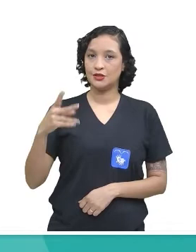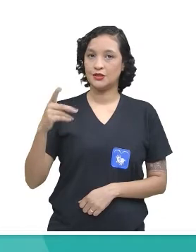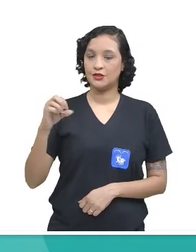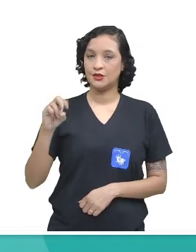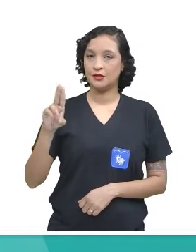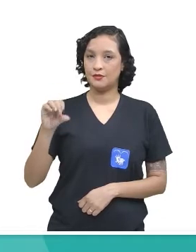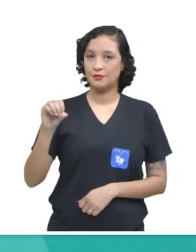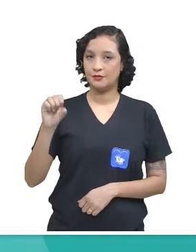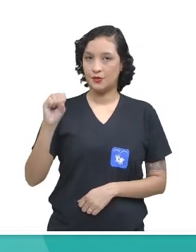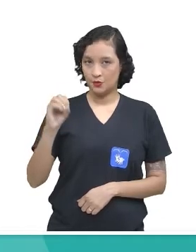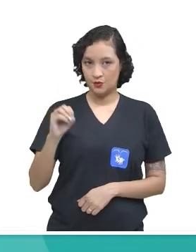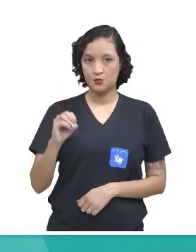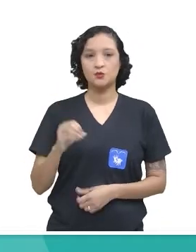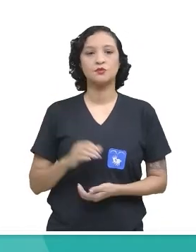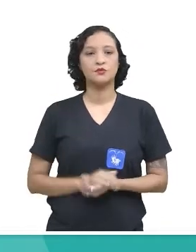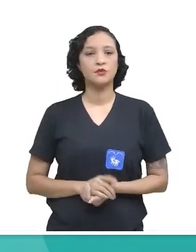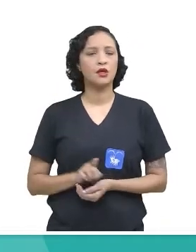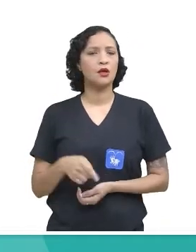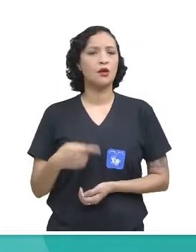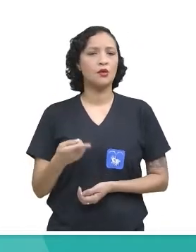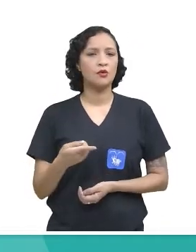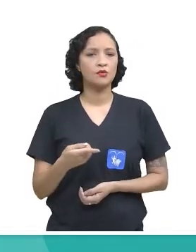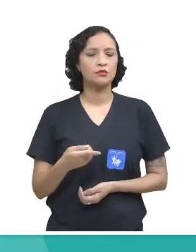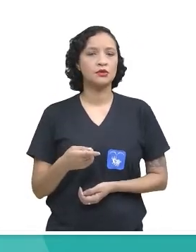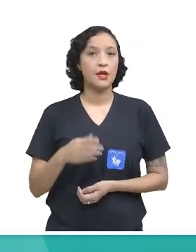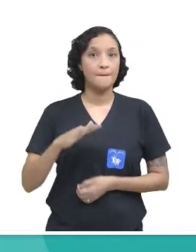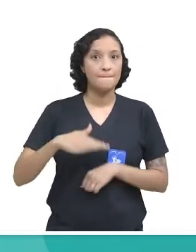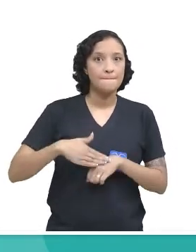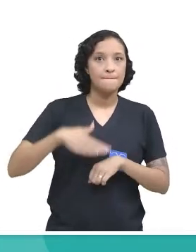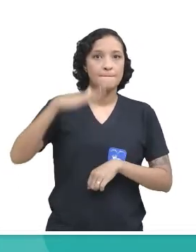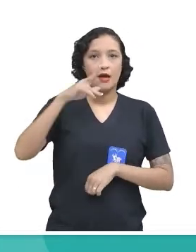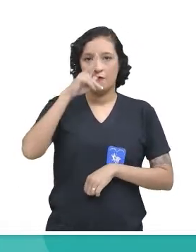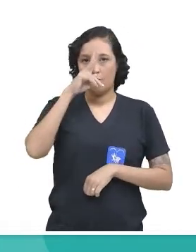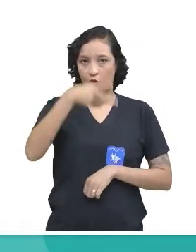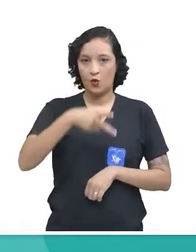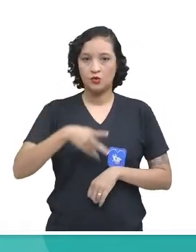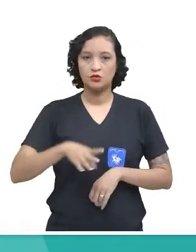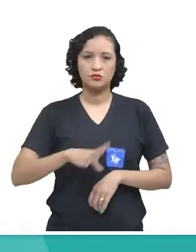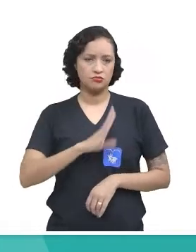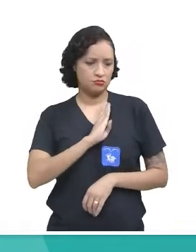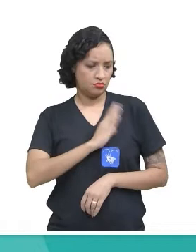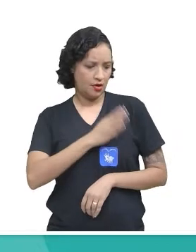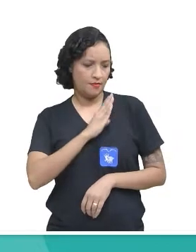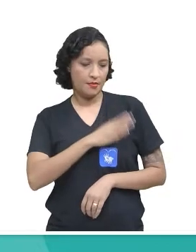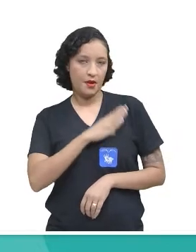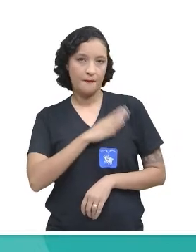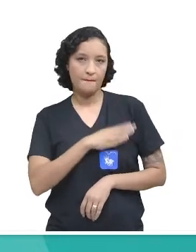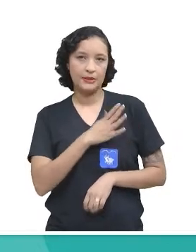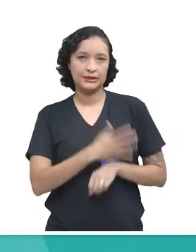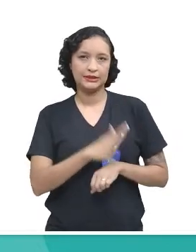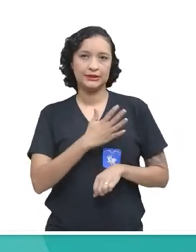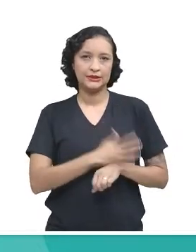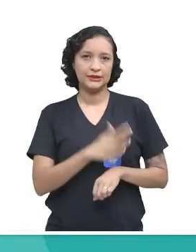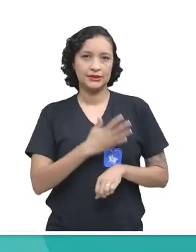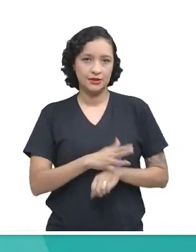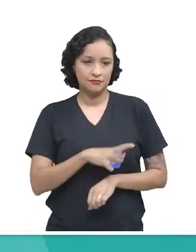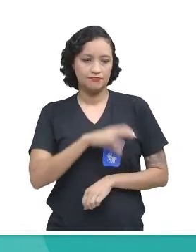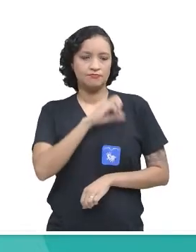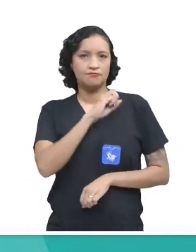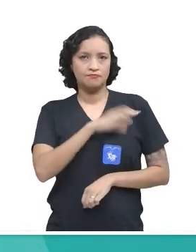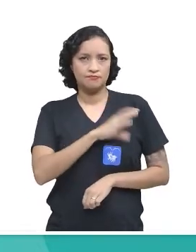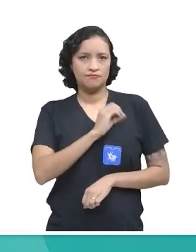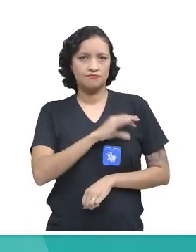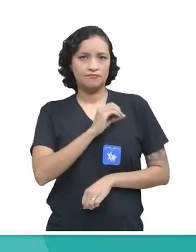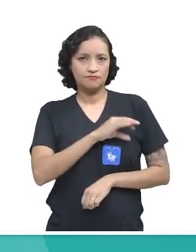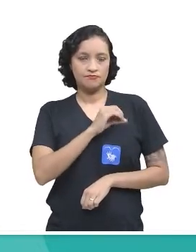física moderada? Ganhar resistência cardiorrespiratória, ou seja, o meu coração vai ficar muito mais forte. E